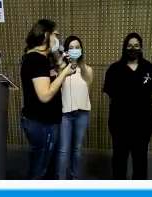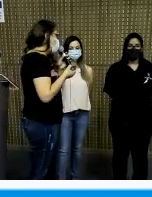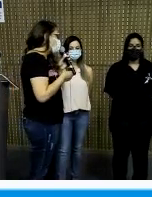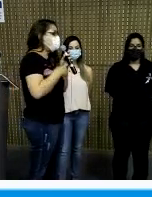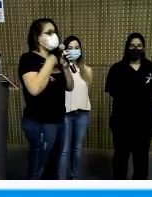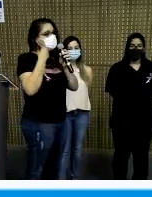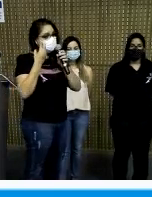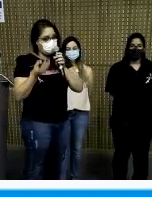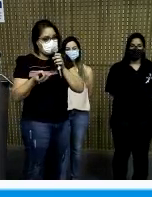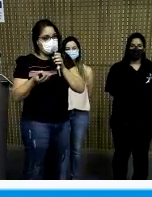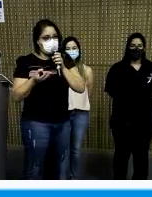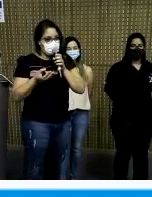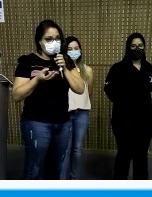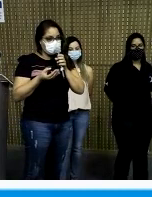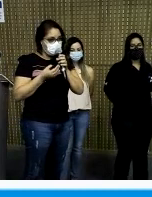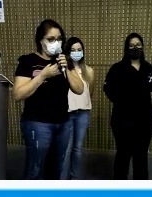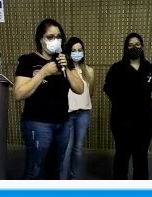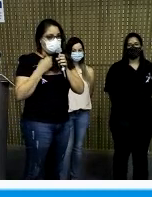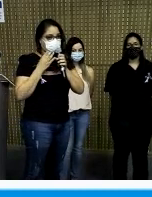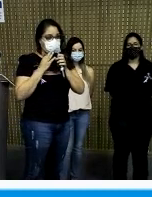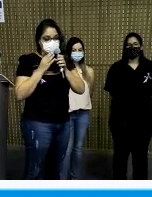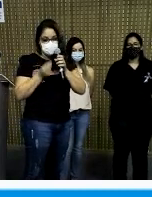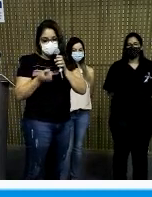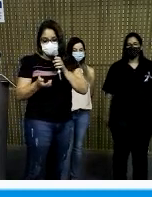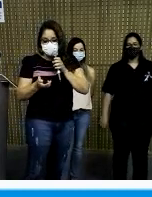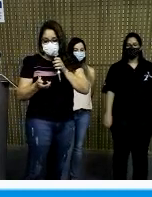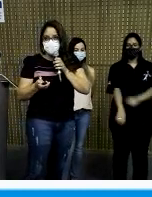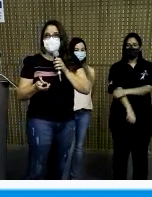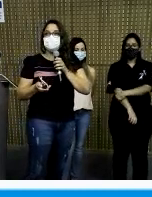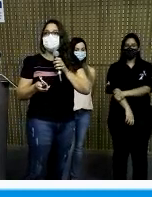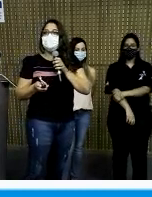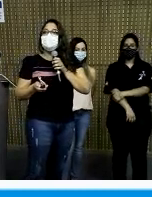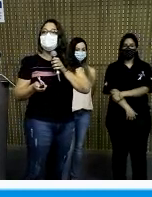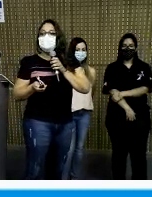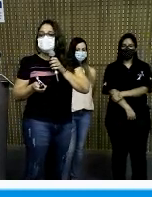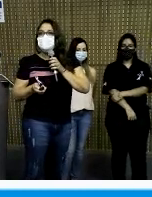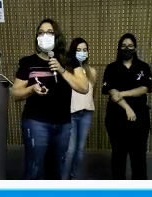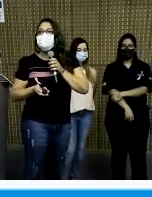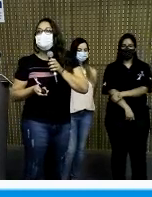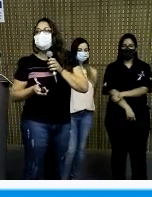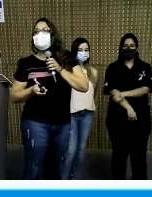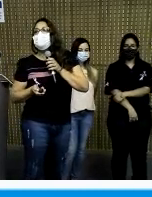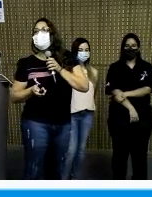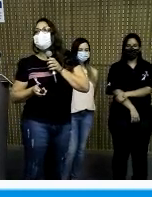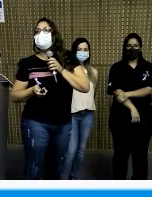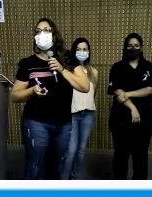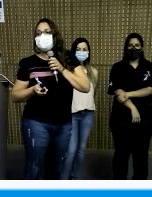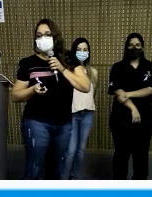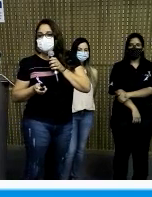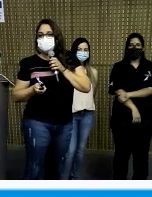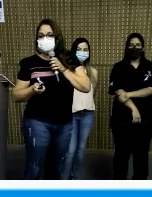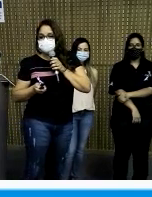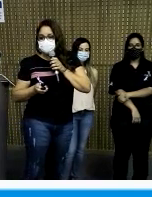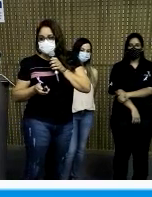médico ginecologista, e teve os encaminhamentos também. Então, 100% de atendimento. Acho que tem como configurar